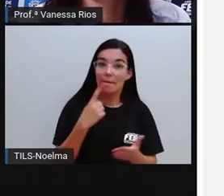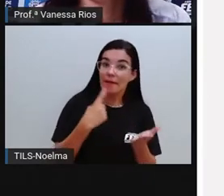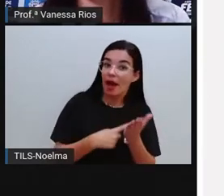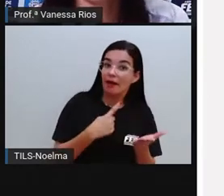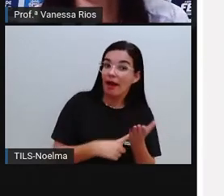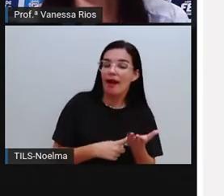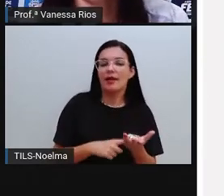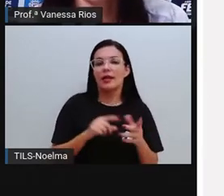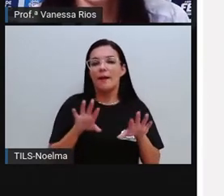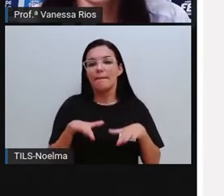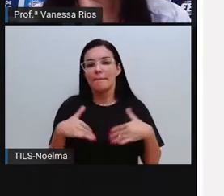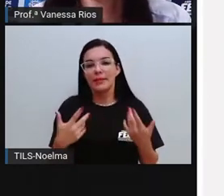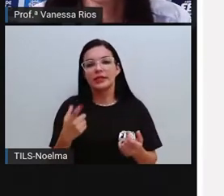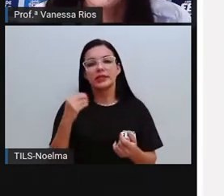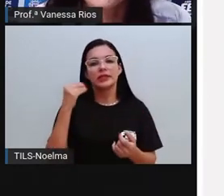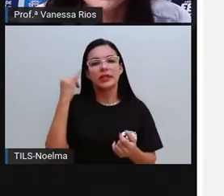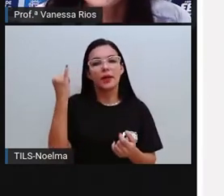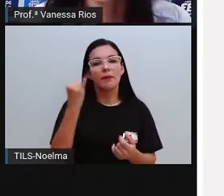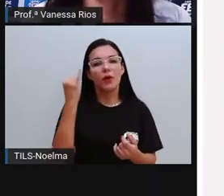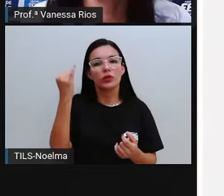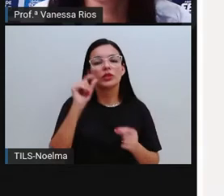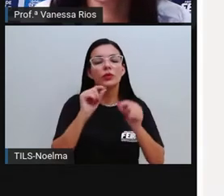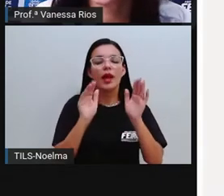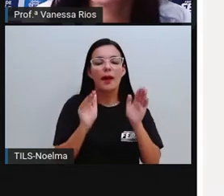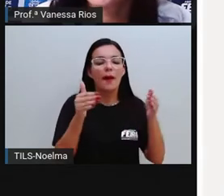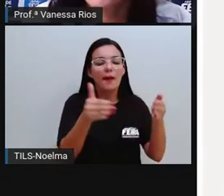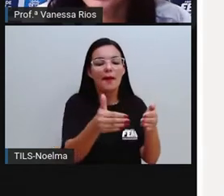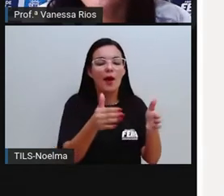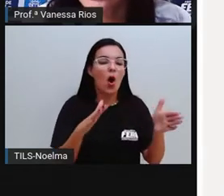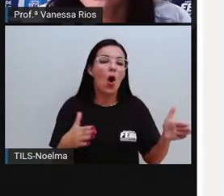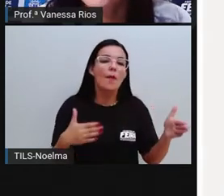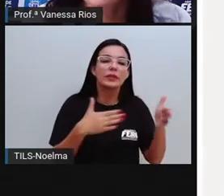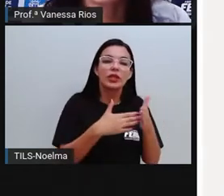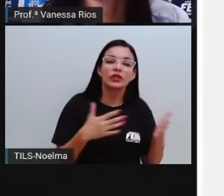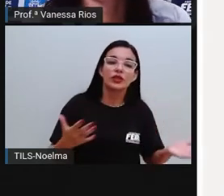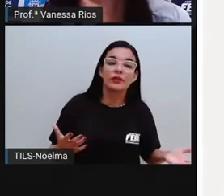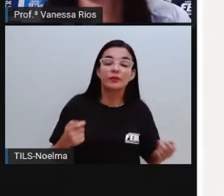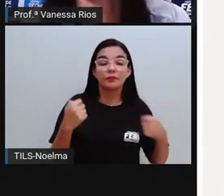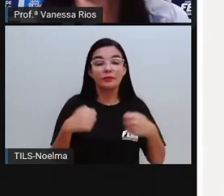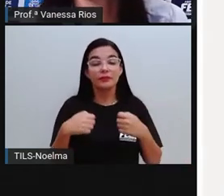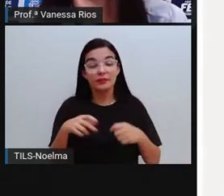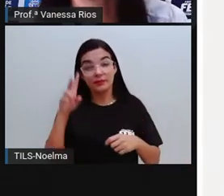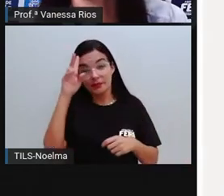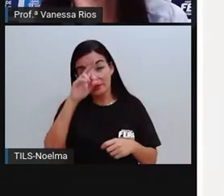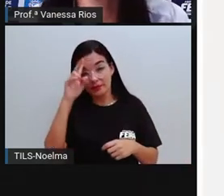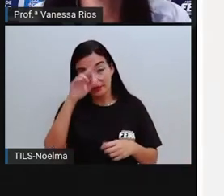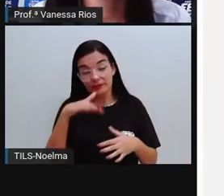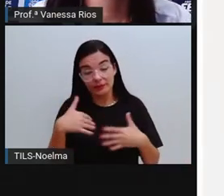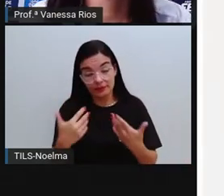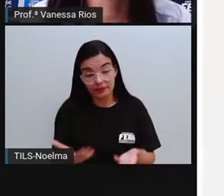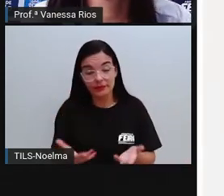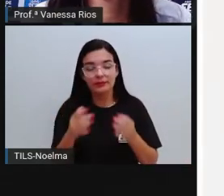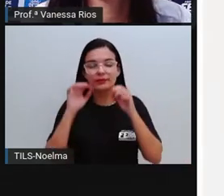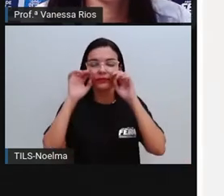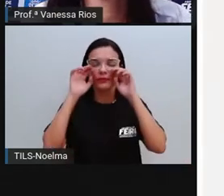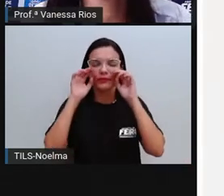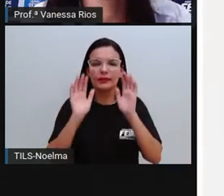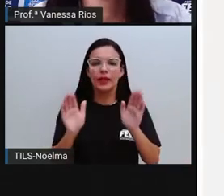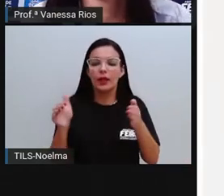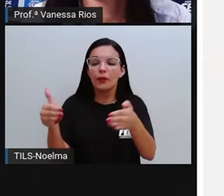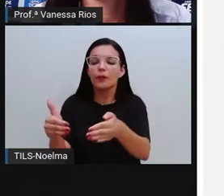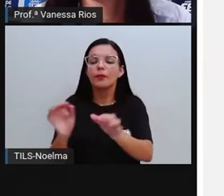interessante observar aí, né, as metas, os objetivos. Lembra quando a gente trabalhou sobre esse assunto, né? E fazer com